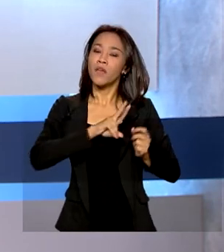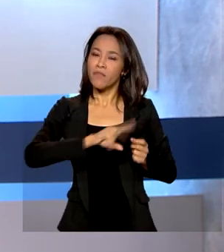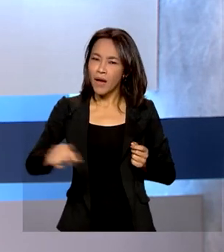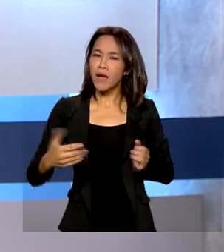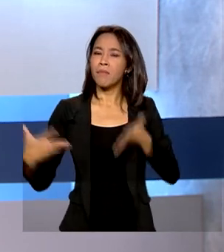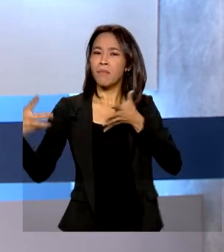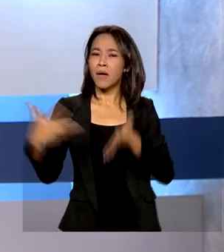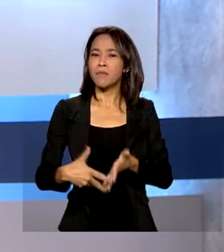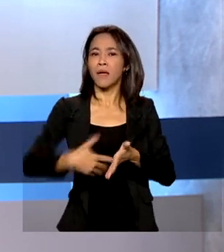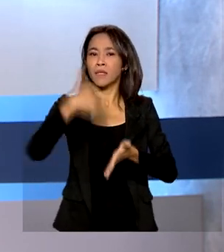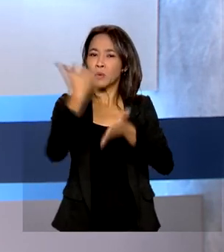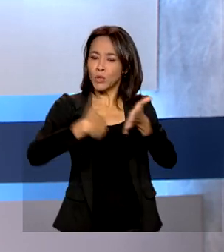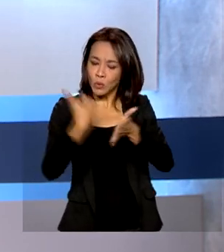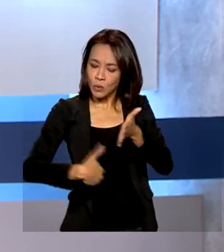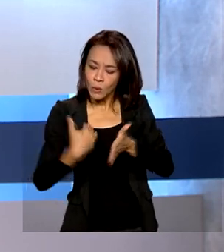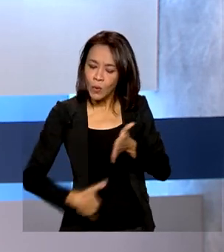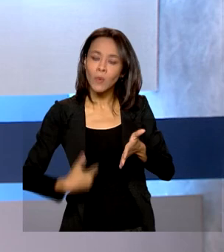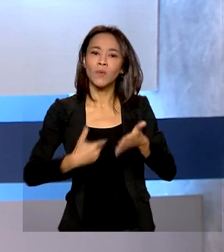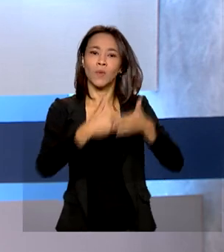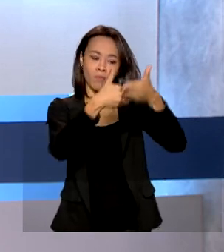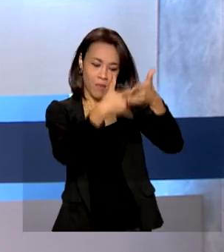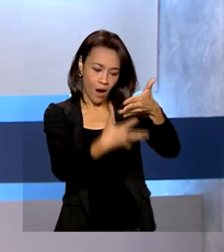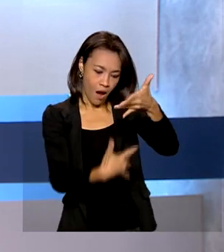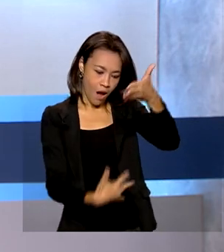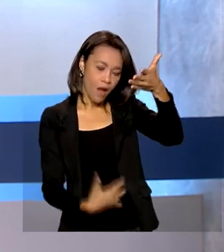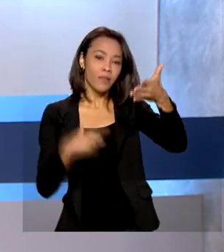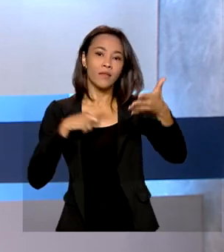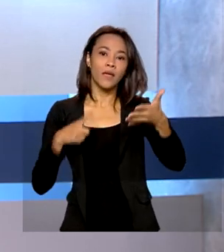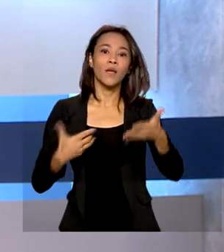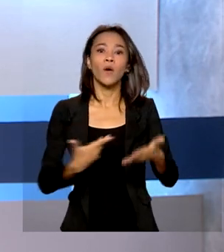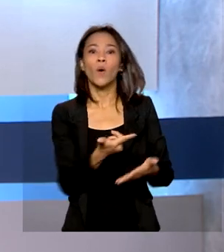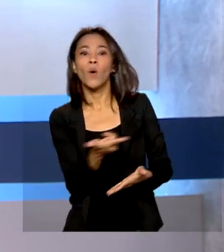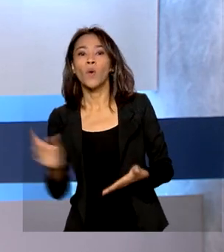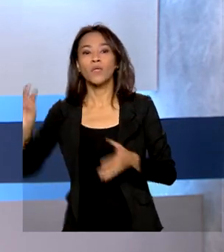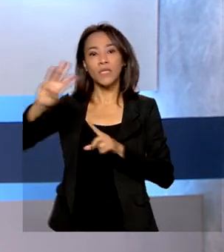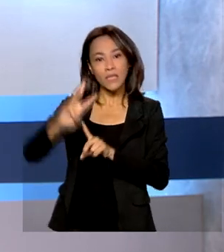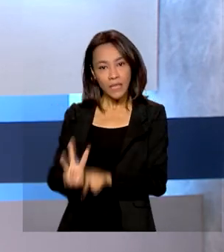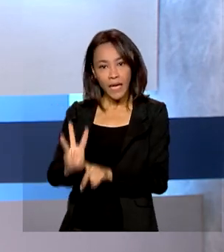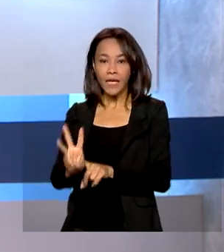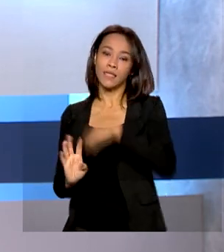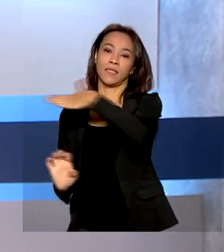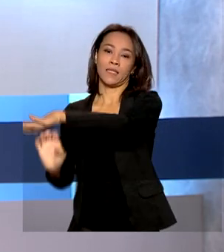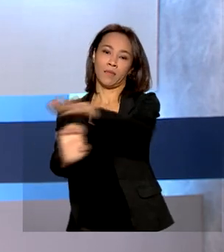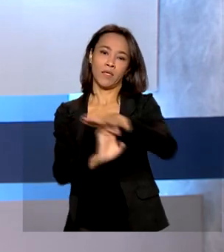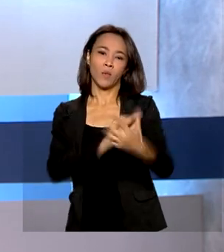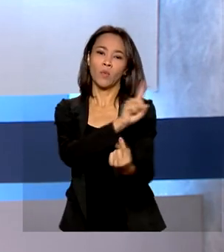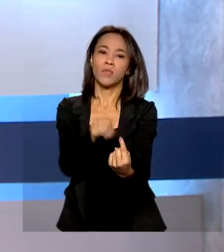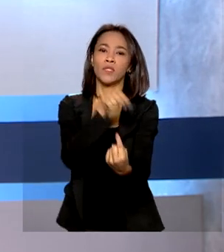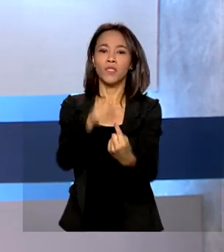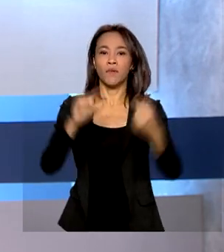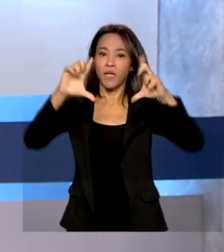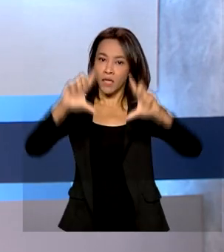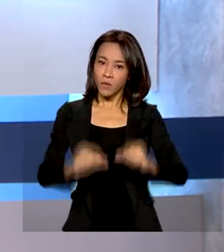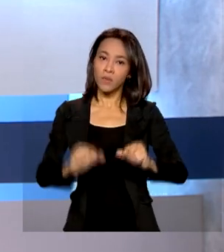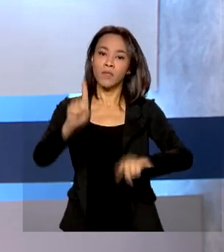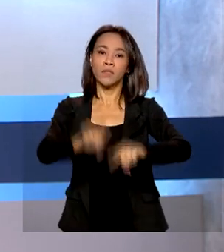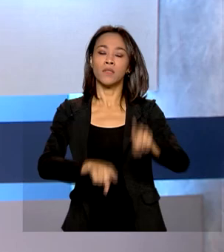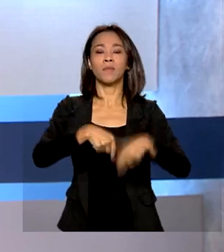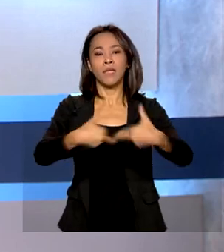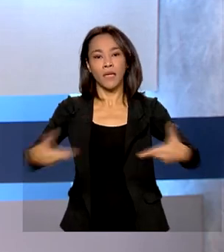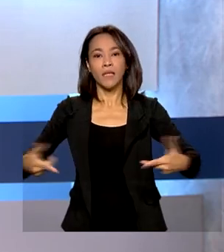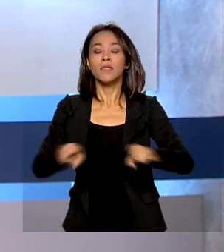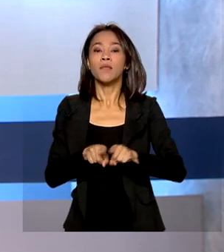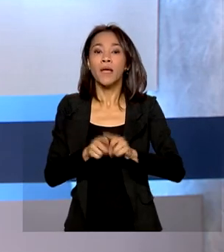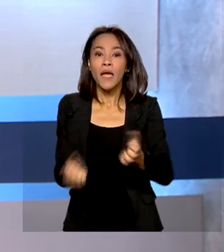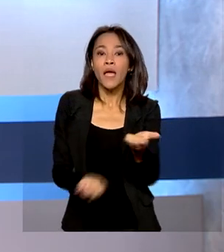de descontos do governo digital ela se junta a outras Três empresas da área no compromisso de reduzir os preços de produtos e serviços